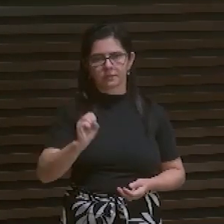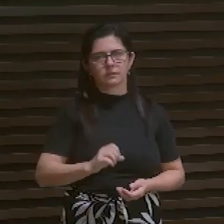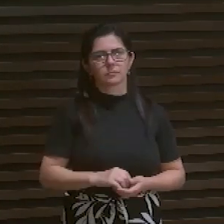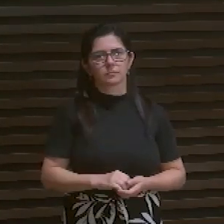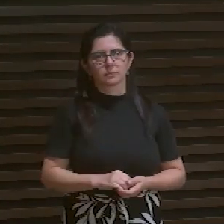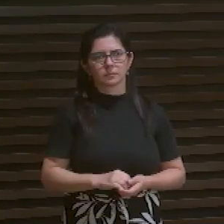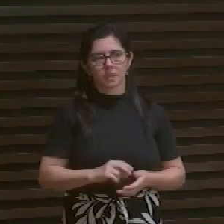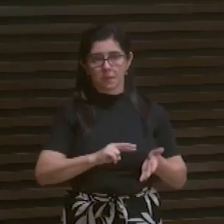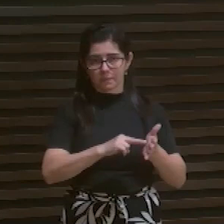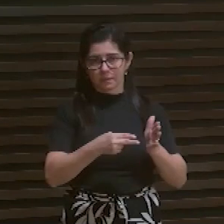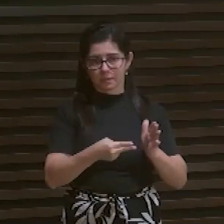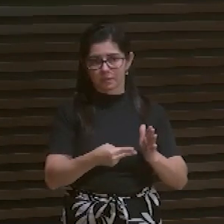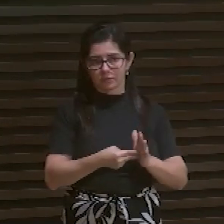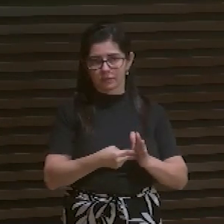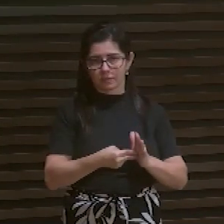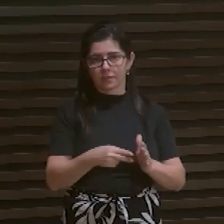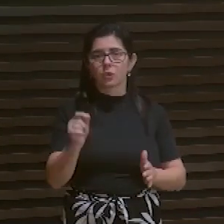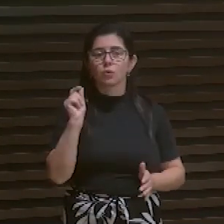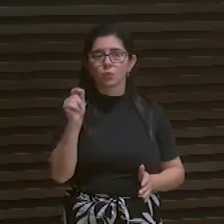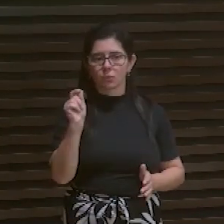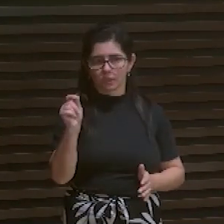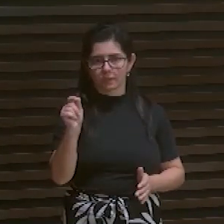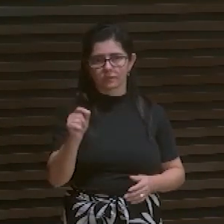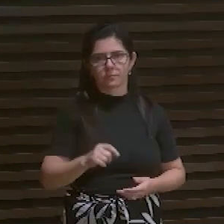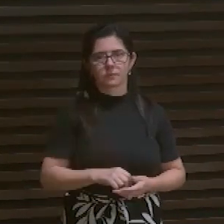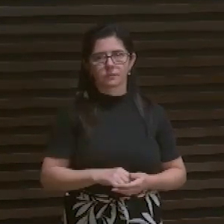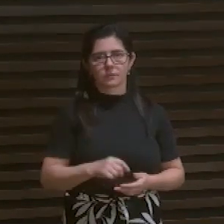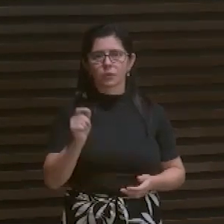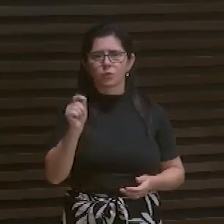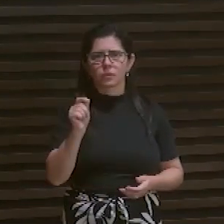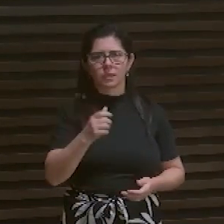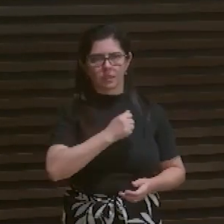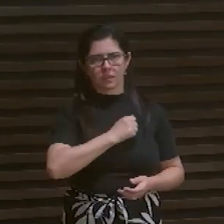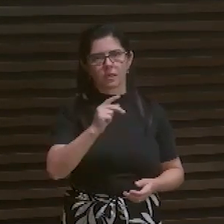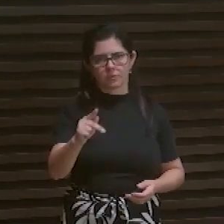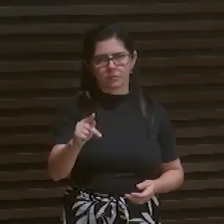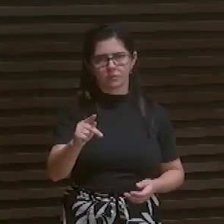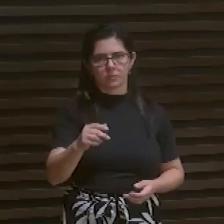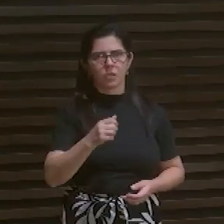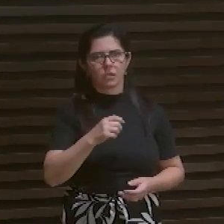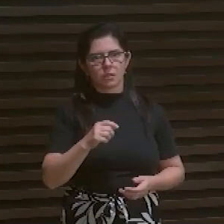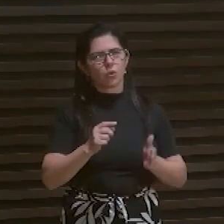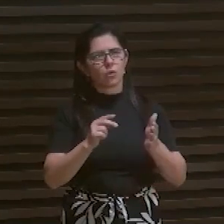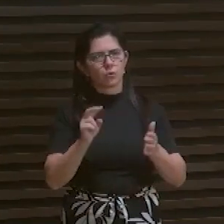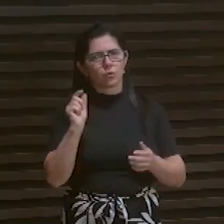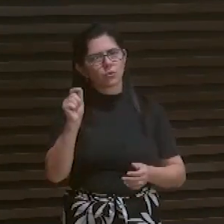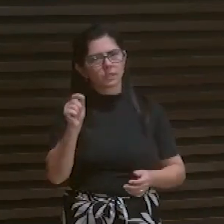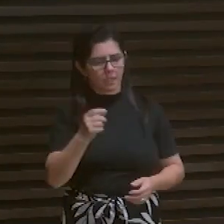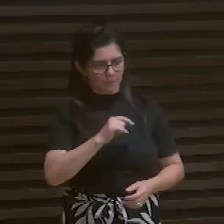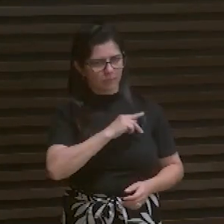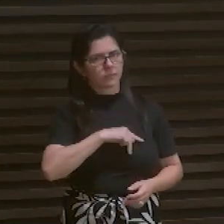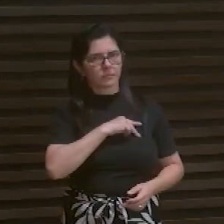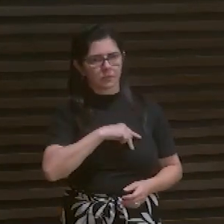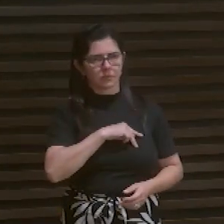E pode ser traduzida para o quê? Ou seja, o que é Apolo? o que é Paulo? Essa